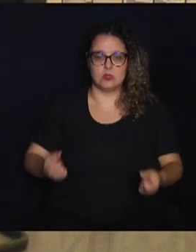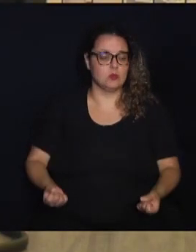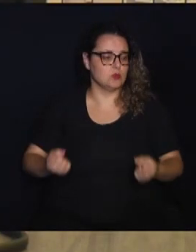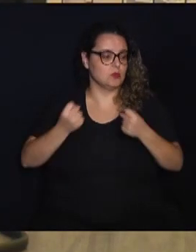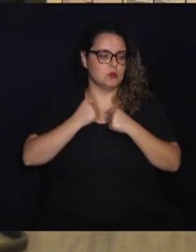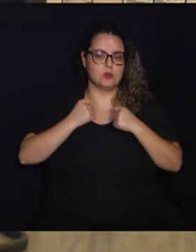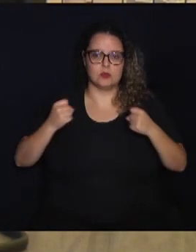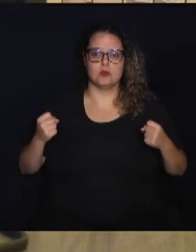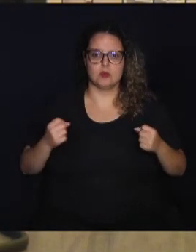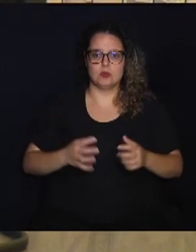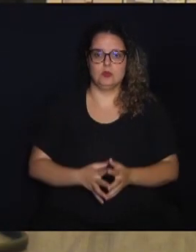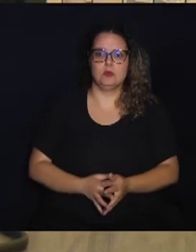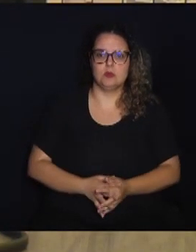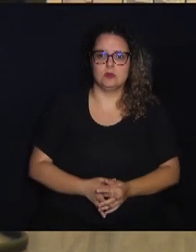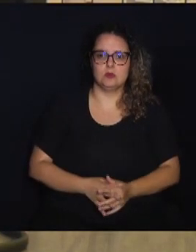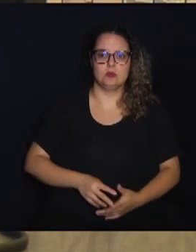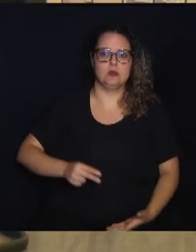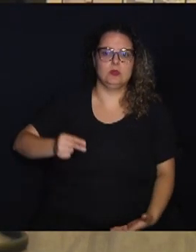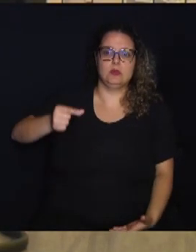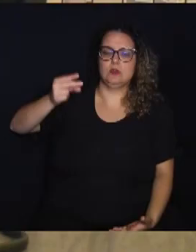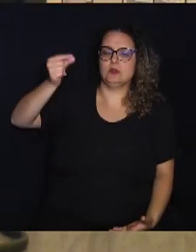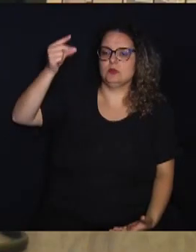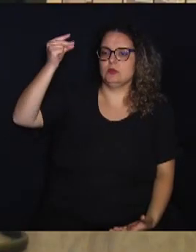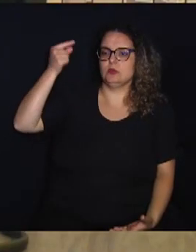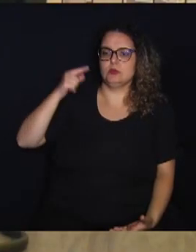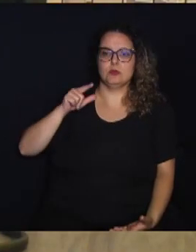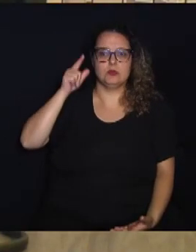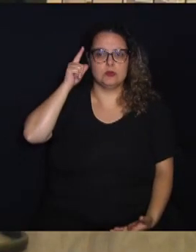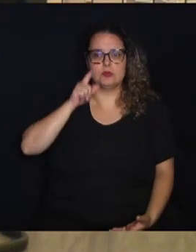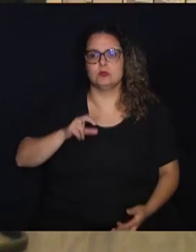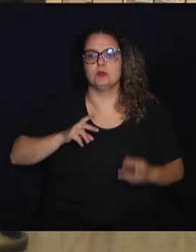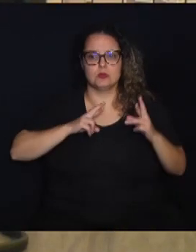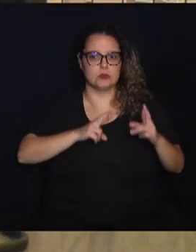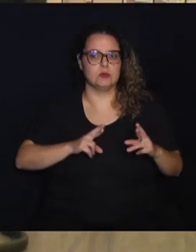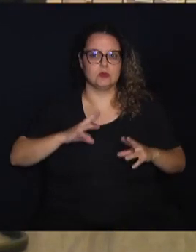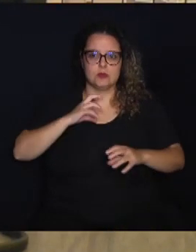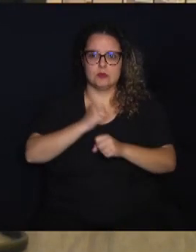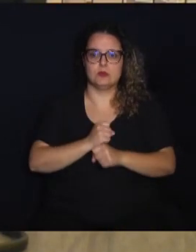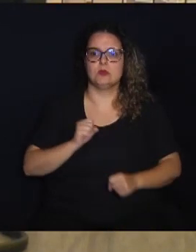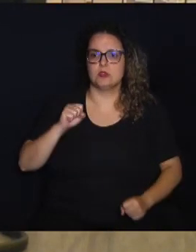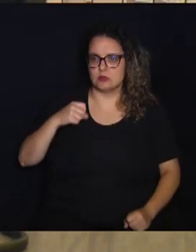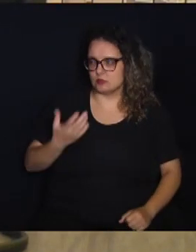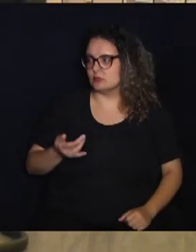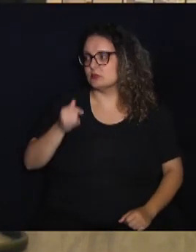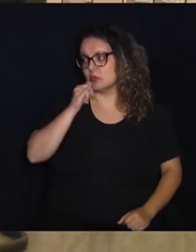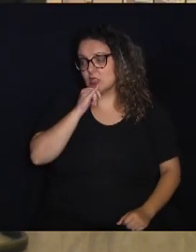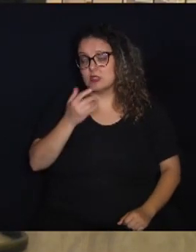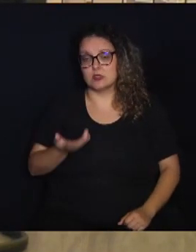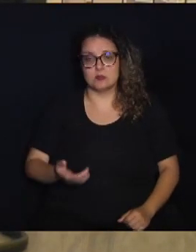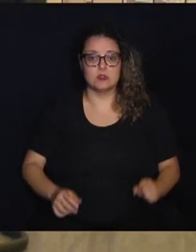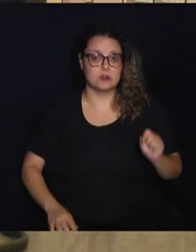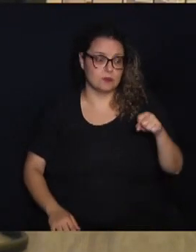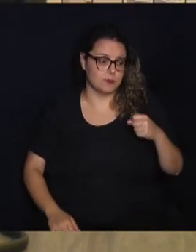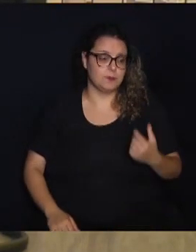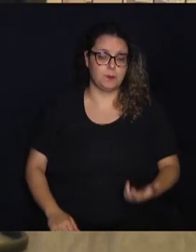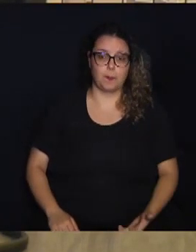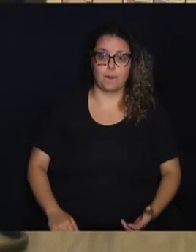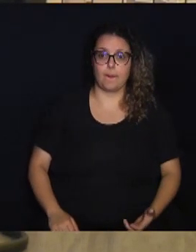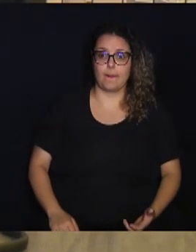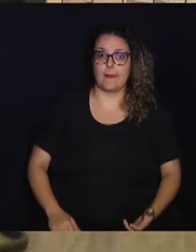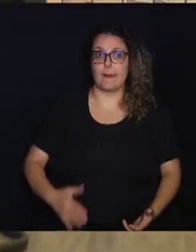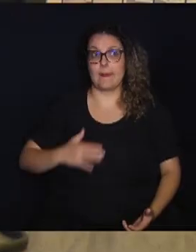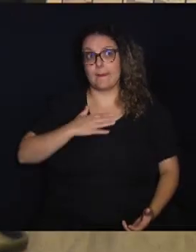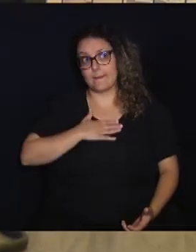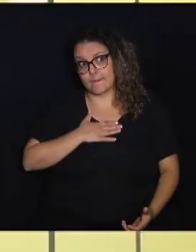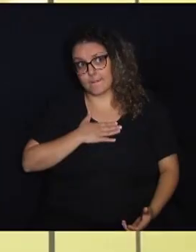física que fazia anos que não tinha uma noite de sono completa. Sim. Por exemplo, Sim. né? Então, para mim,